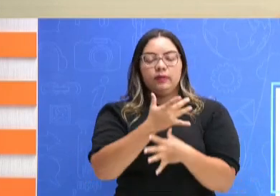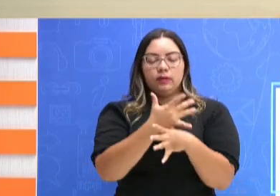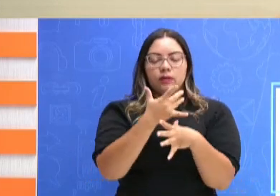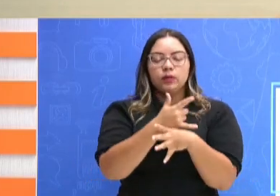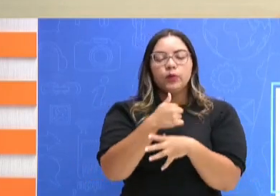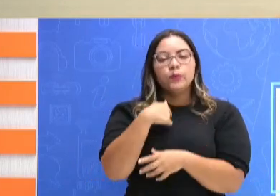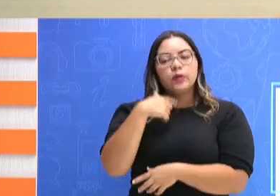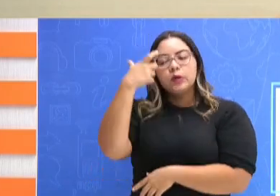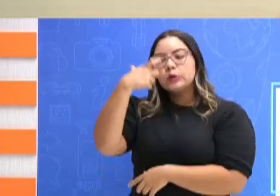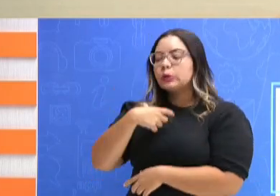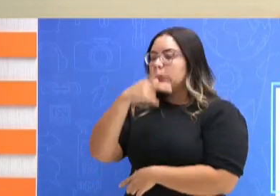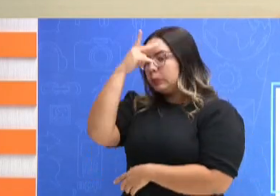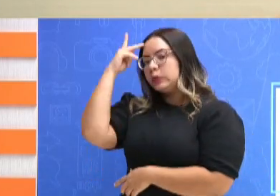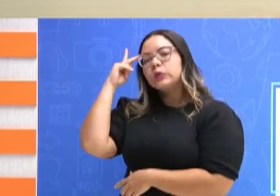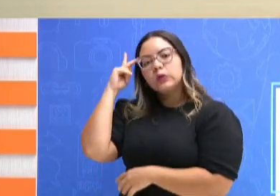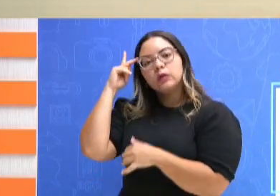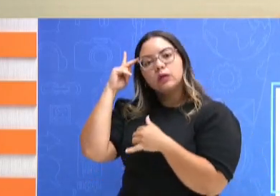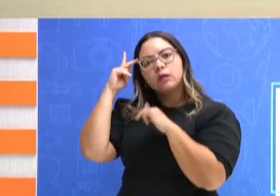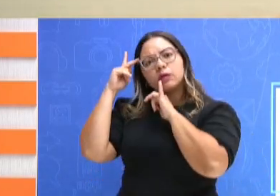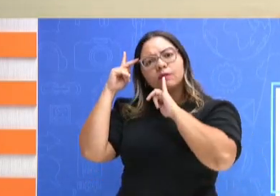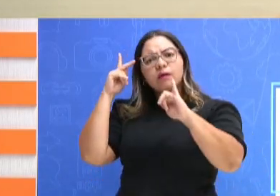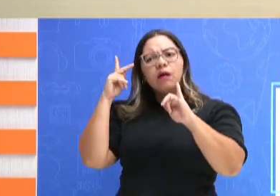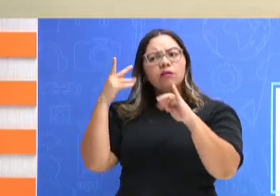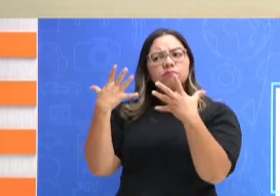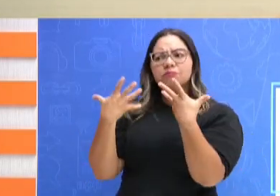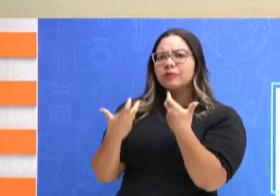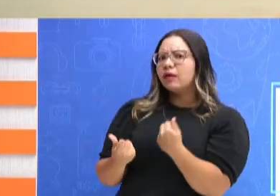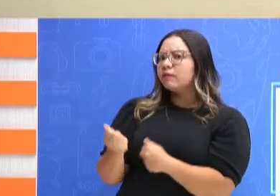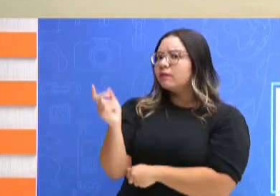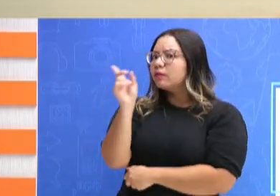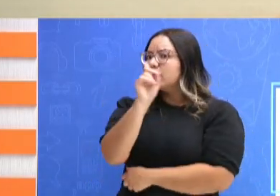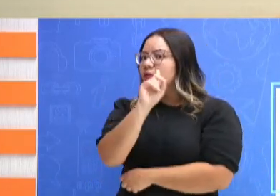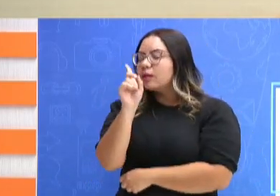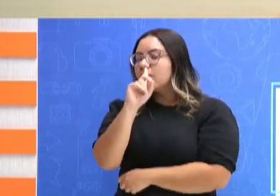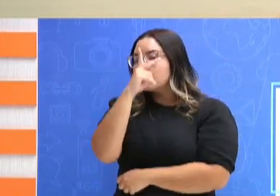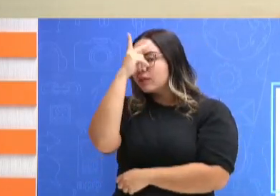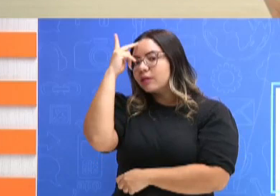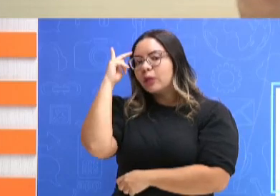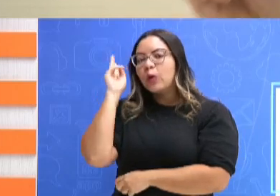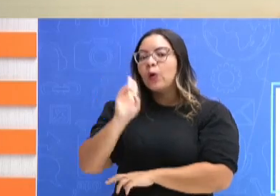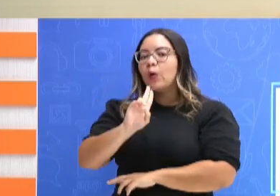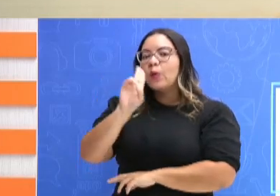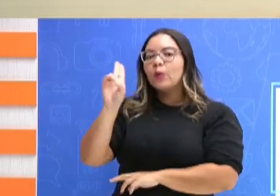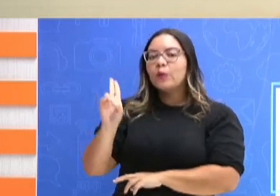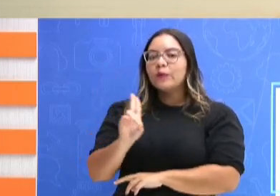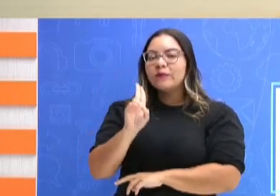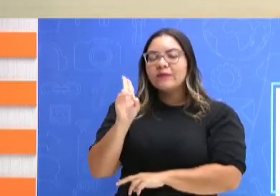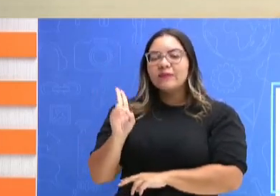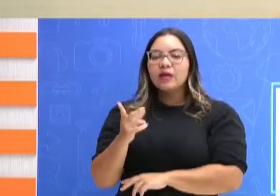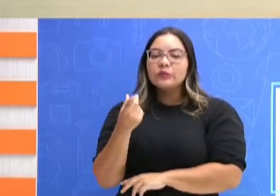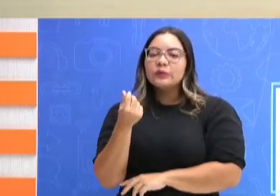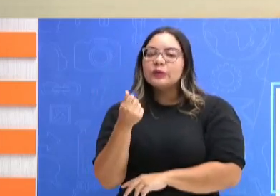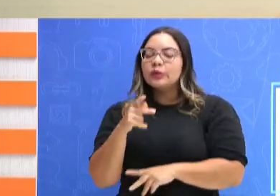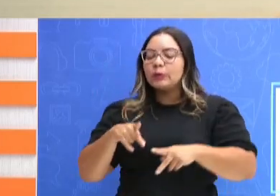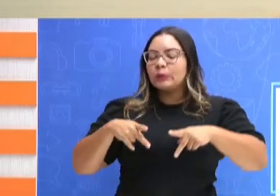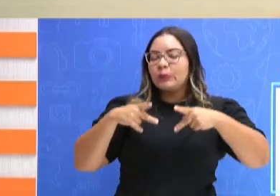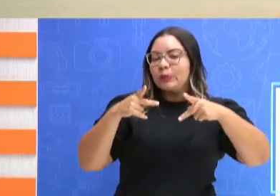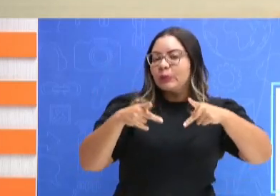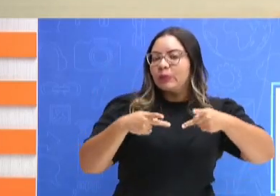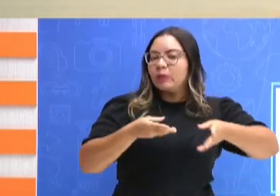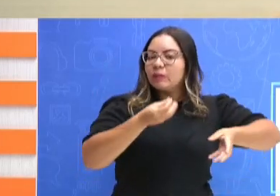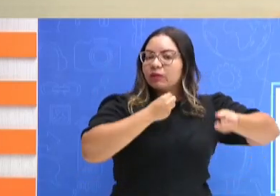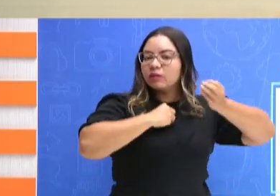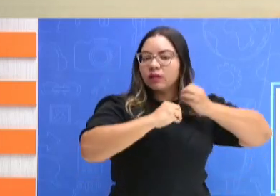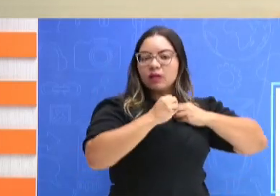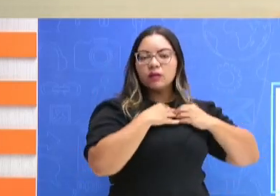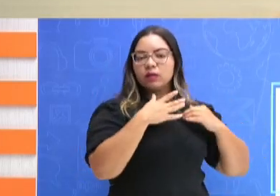sou daquele em que eu digo que eu não aceito gestor público usar do benefício do povo para si próprio e para